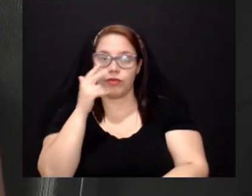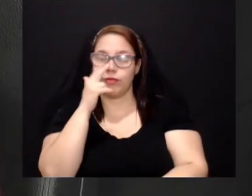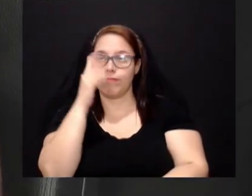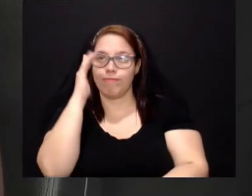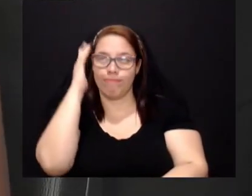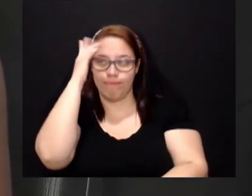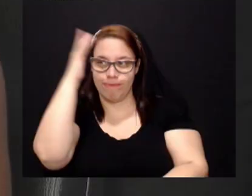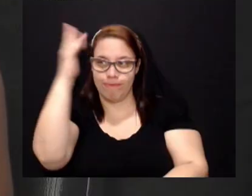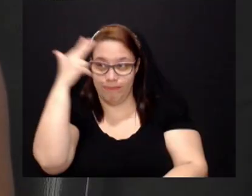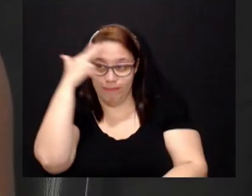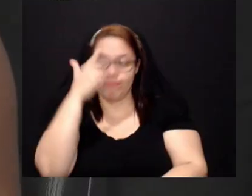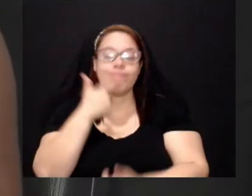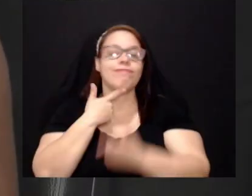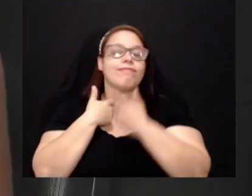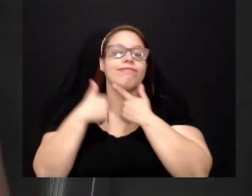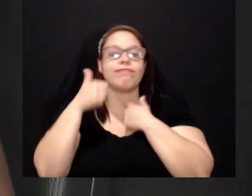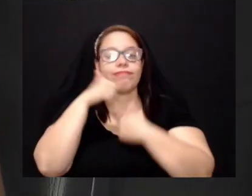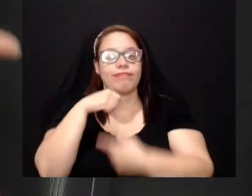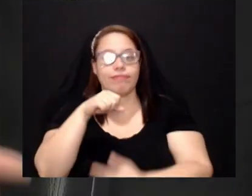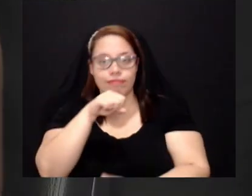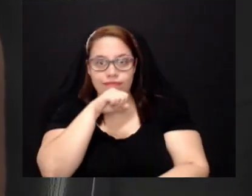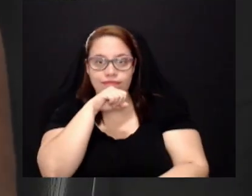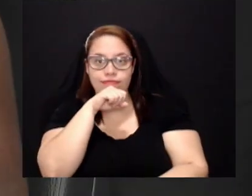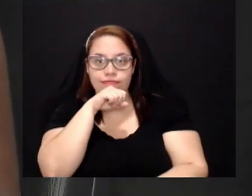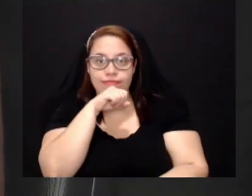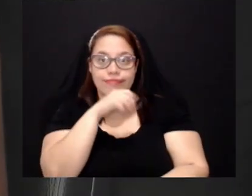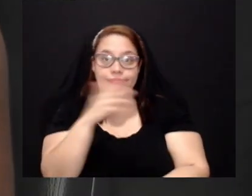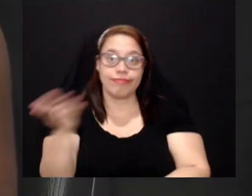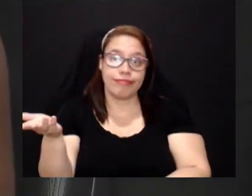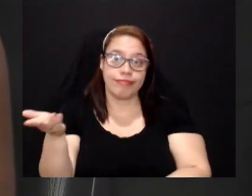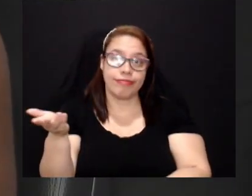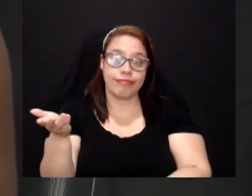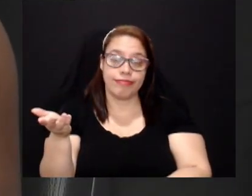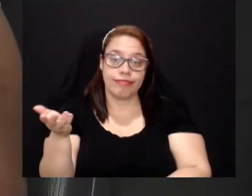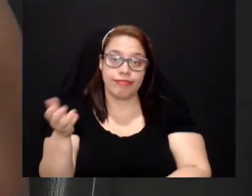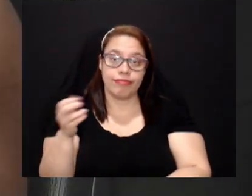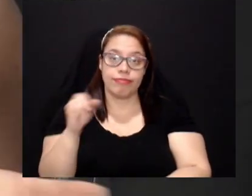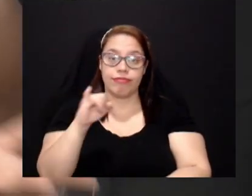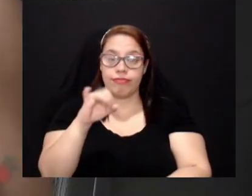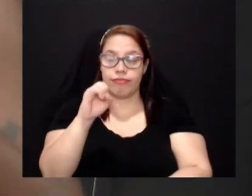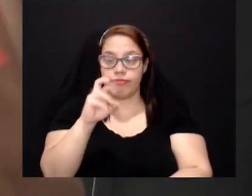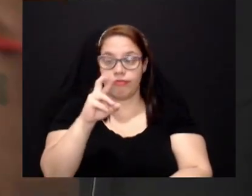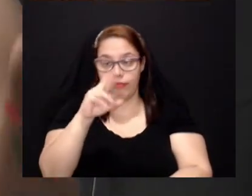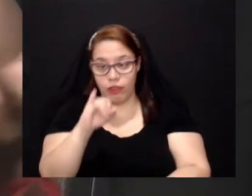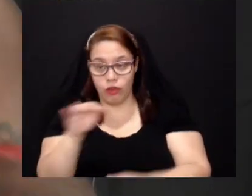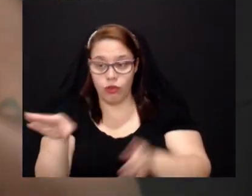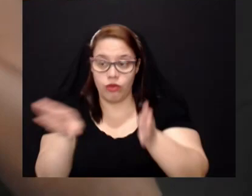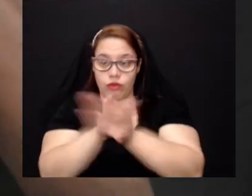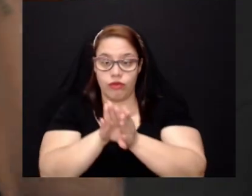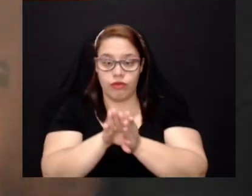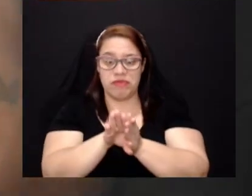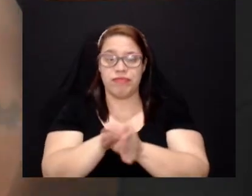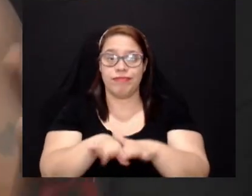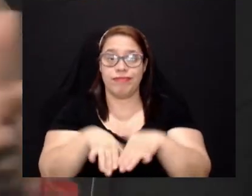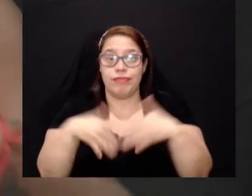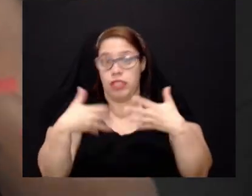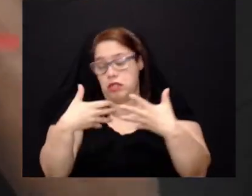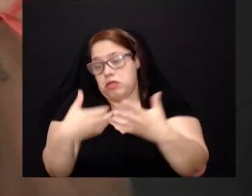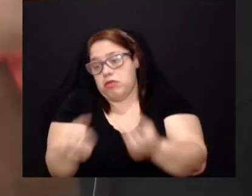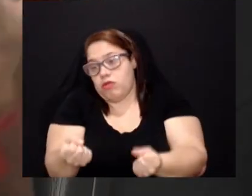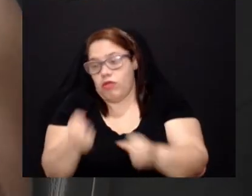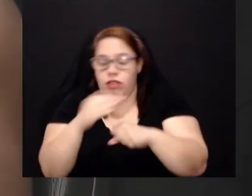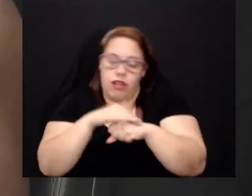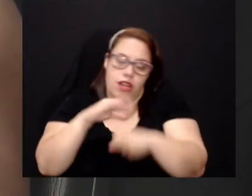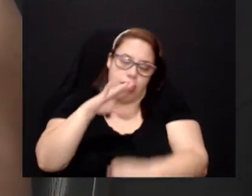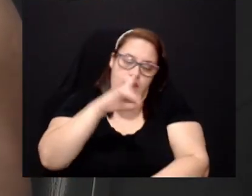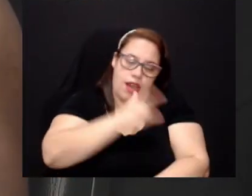desejei ser mãe de uma menina, né? Quando o Iori veio, eu acolhi, amei